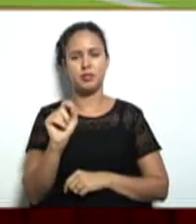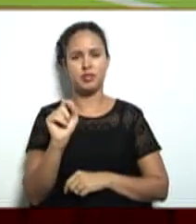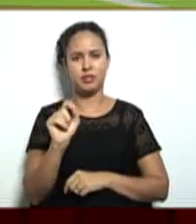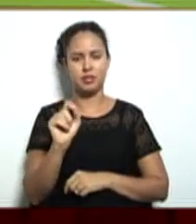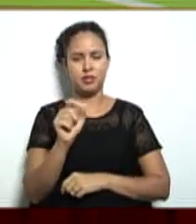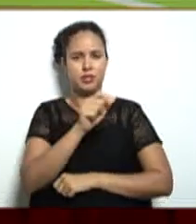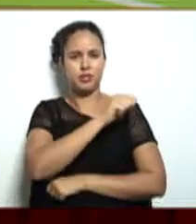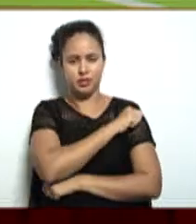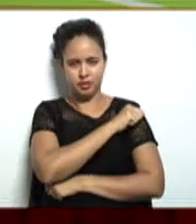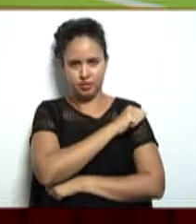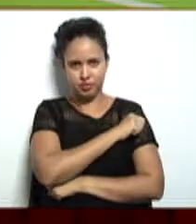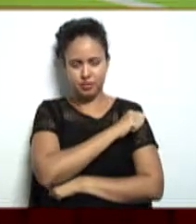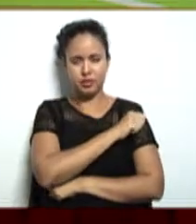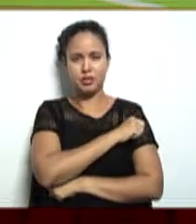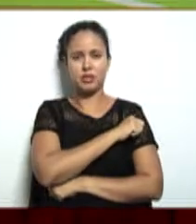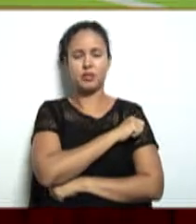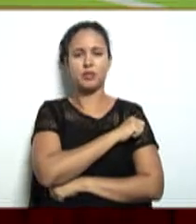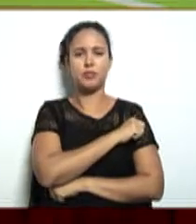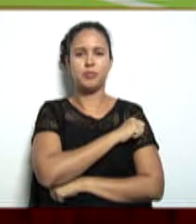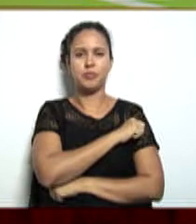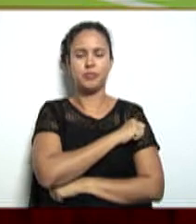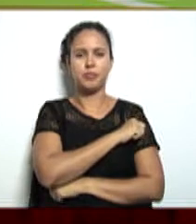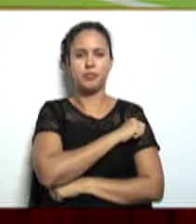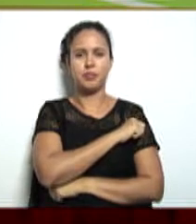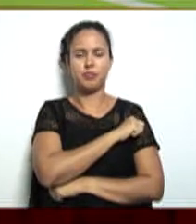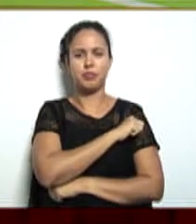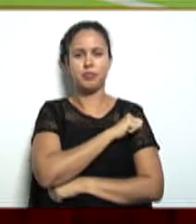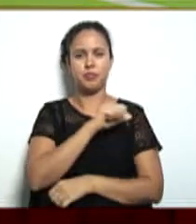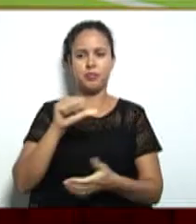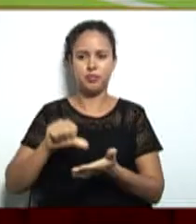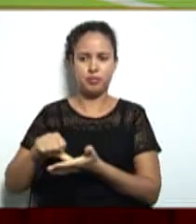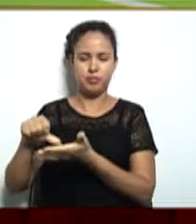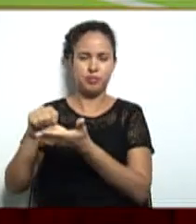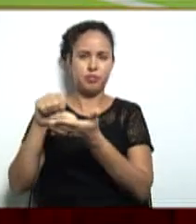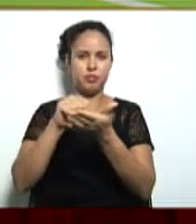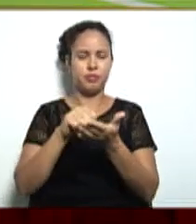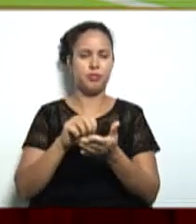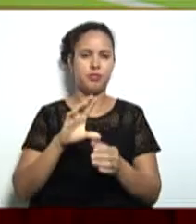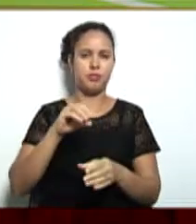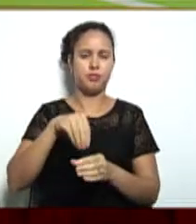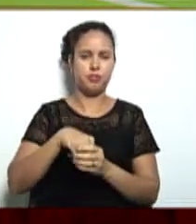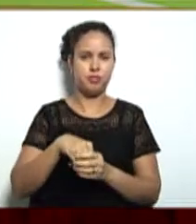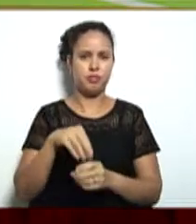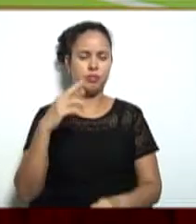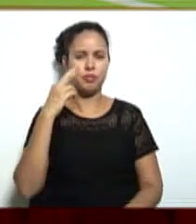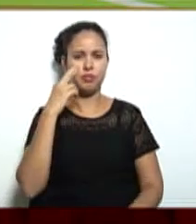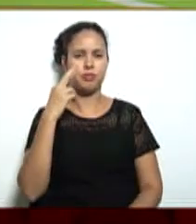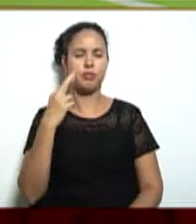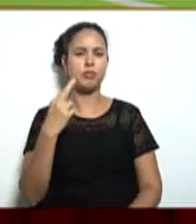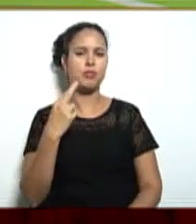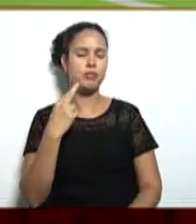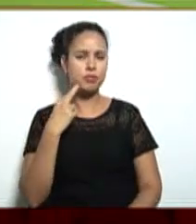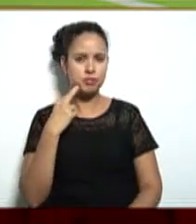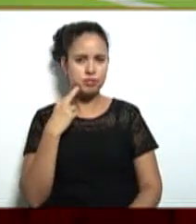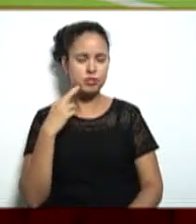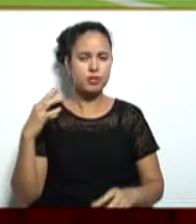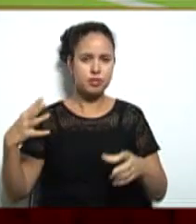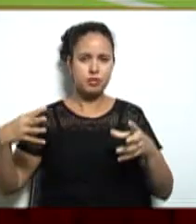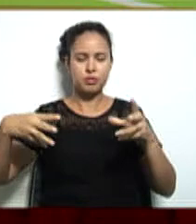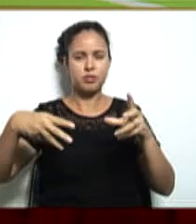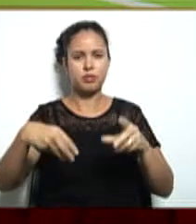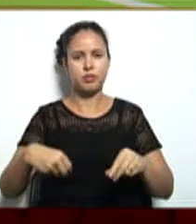esses alunos, né? Todos esses cantos de Rondônia, né? Que os cantos juntos formam o nosso estado, que todos